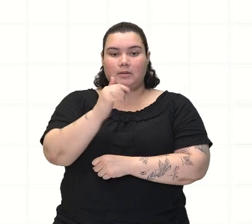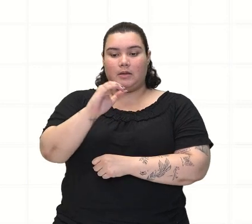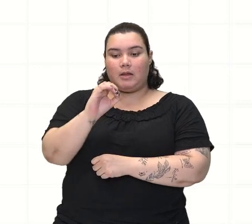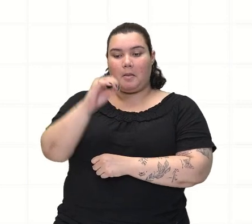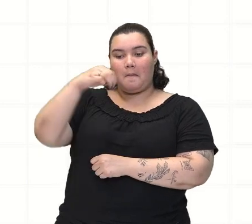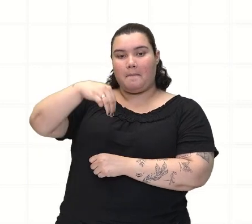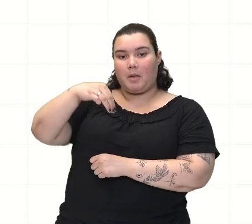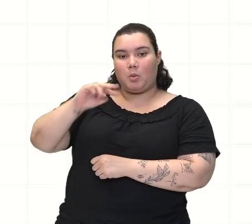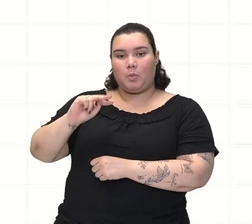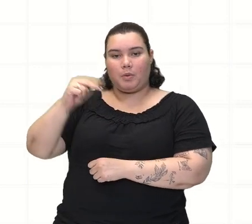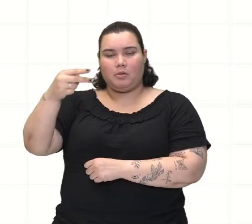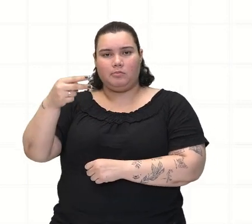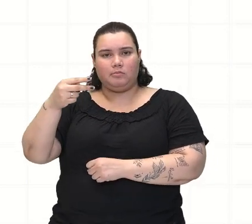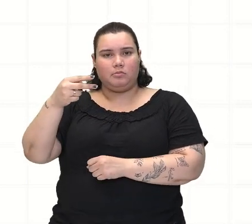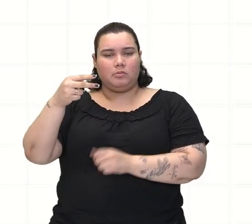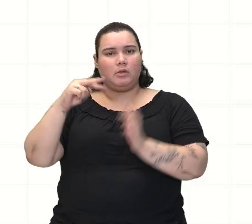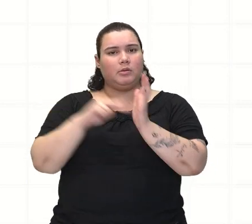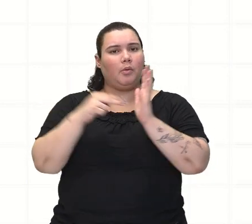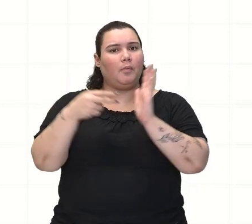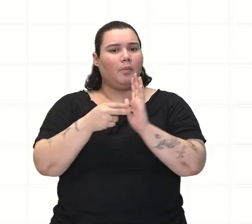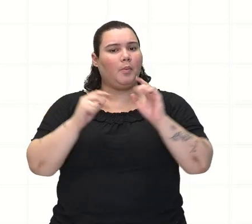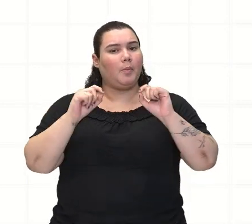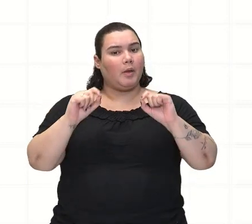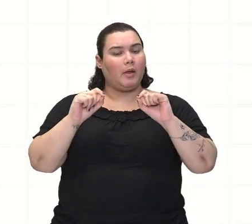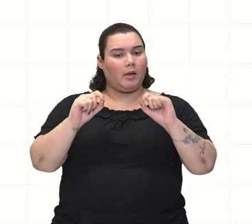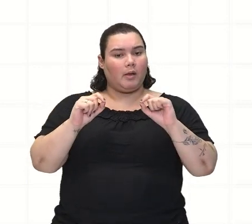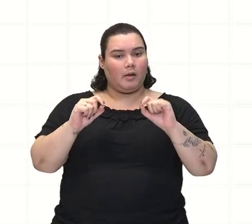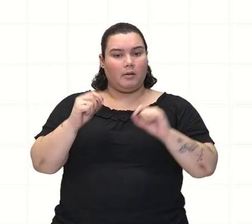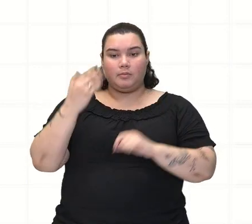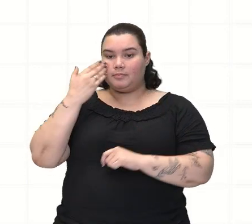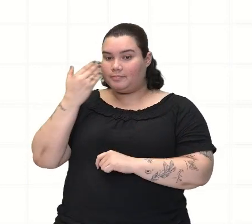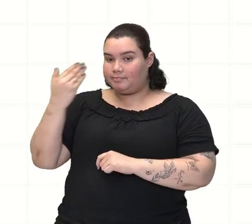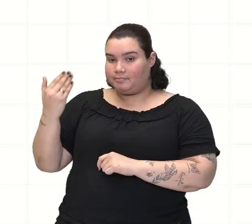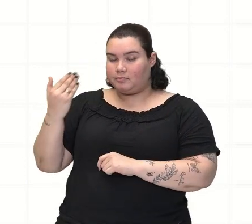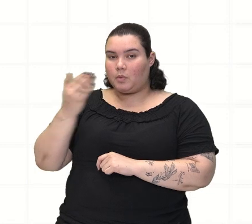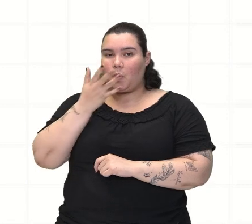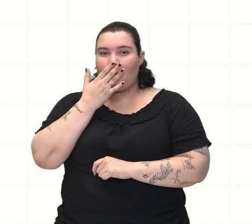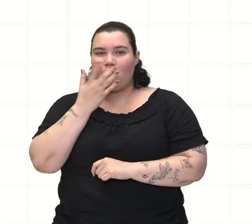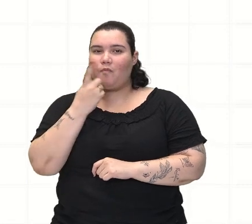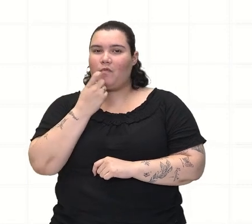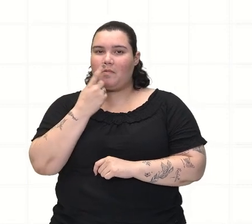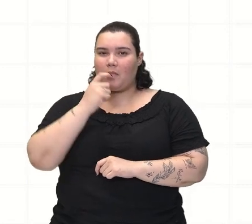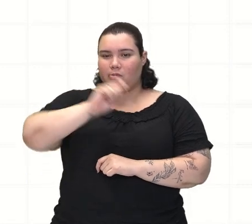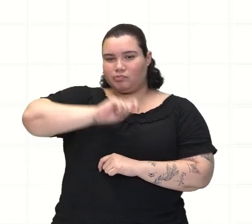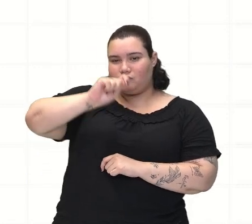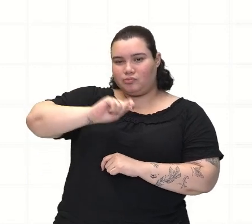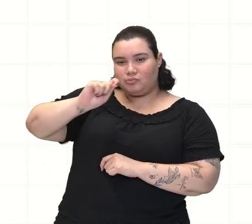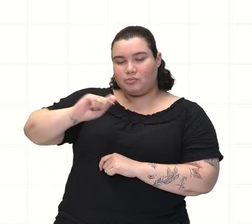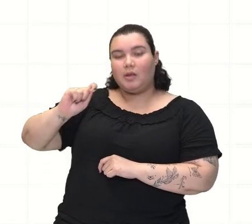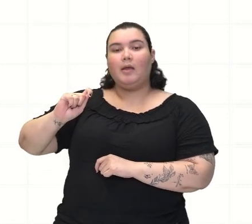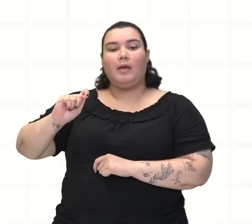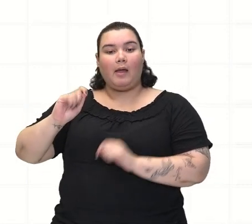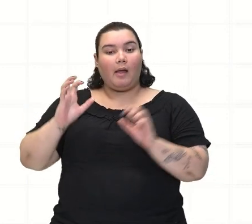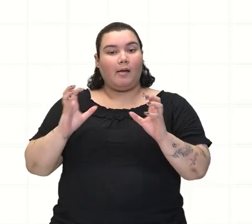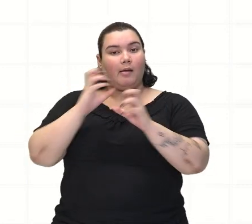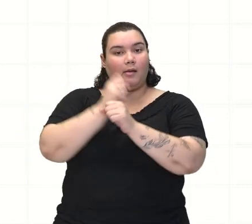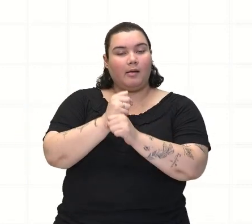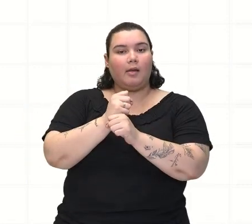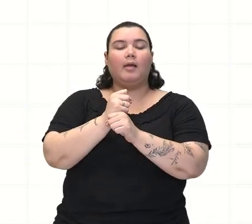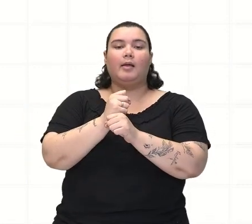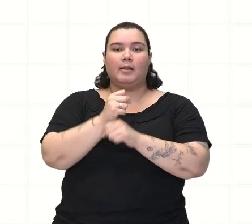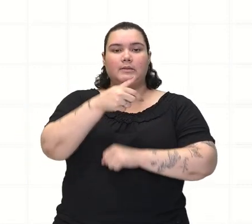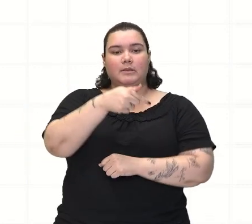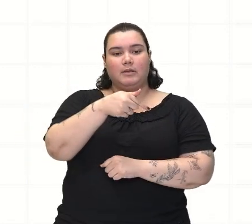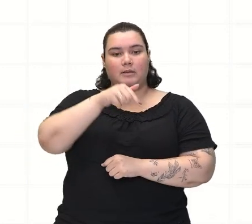ou seja, essa região aqui, ó, que eu estou pintando em vermelho, eu sei que o total dela é igual